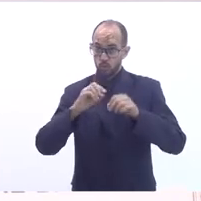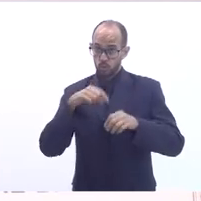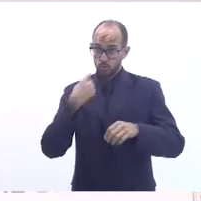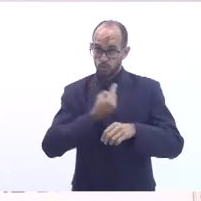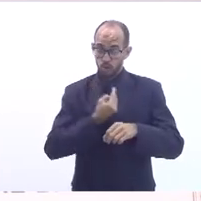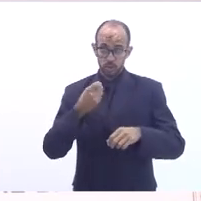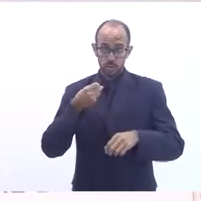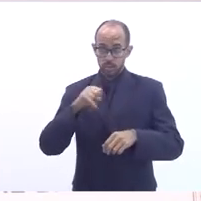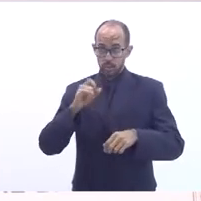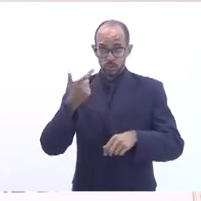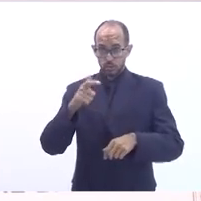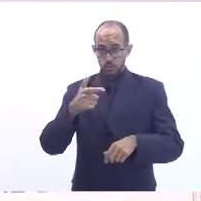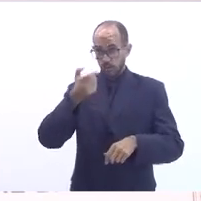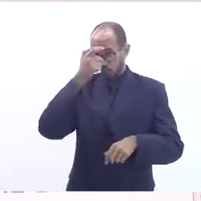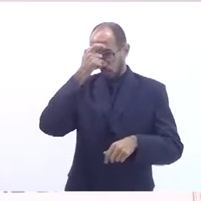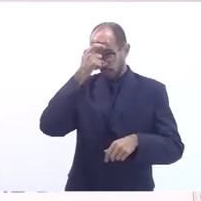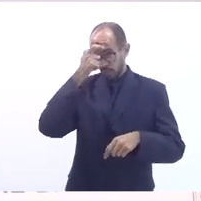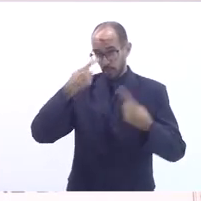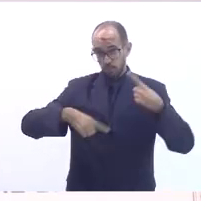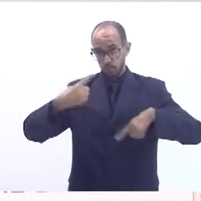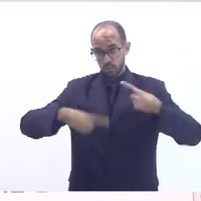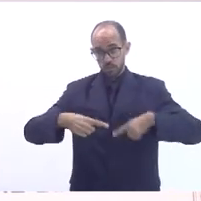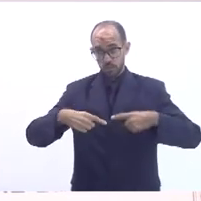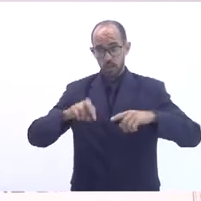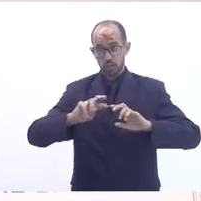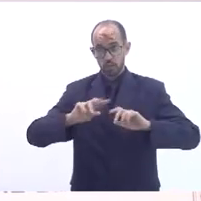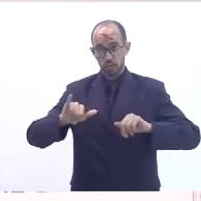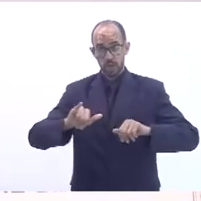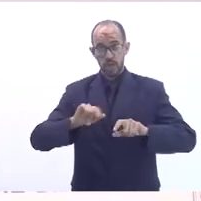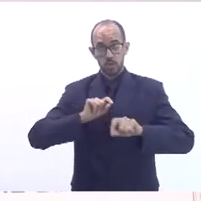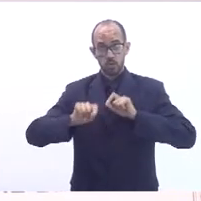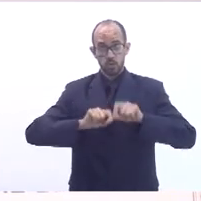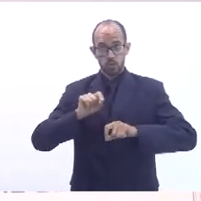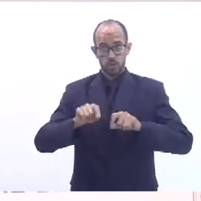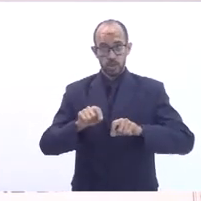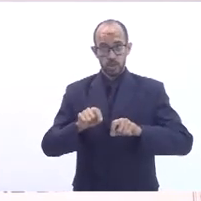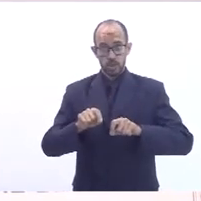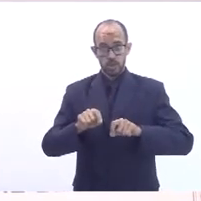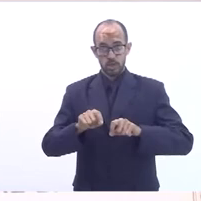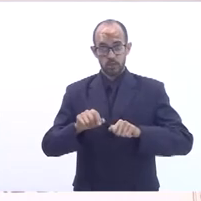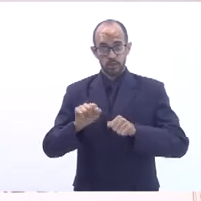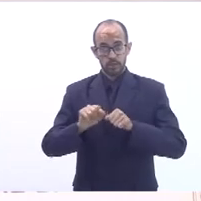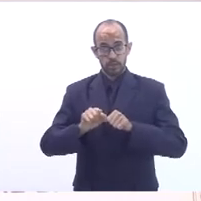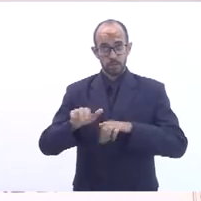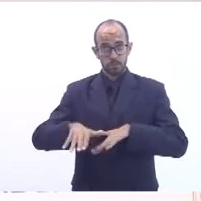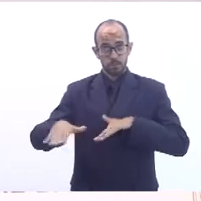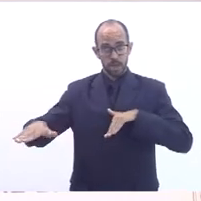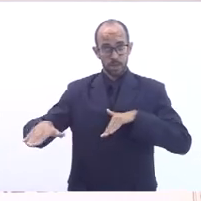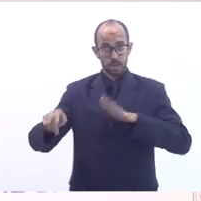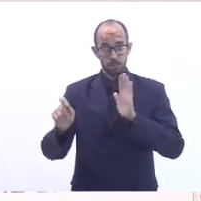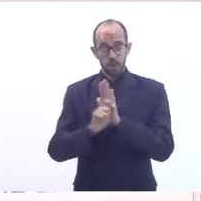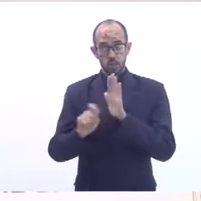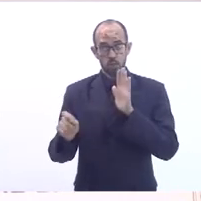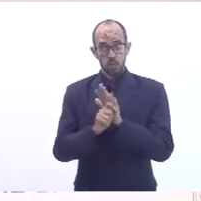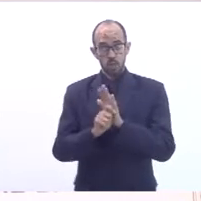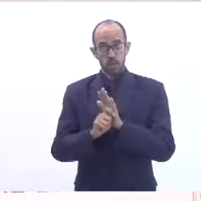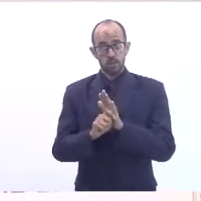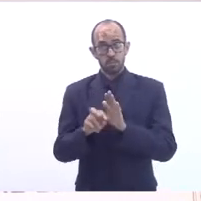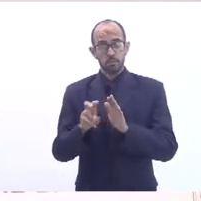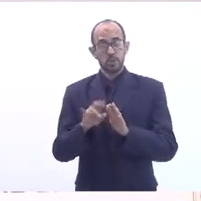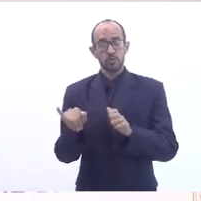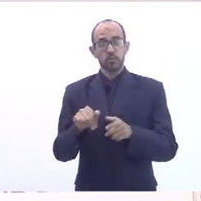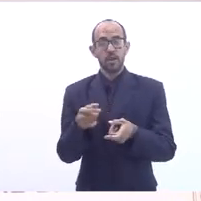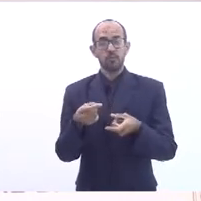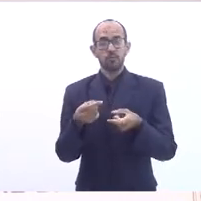se nós não tivermos consciência política nós vamos fazer nós estamos fazendo aqui marcha da maconha para vender mevatyl